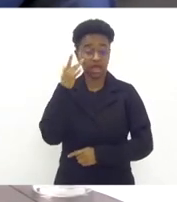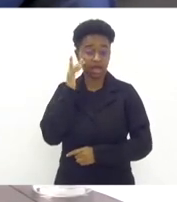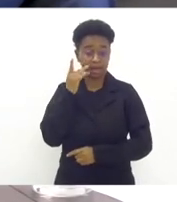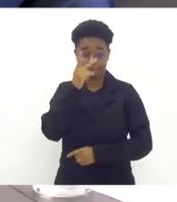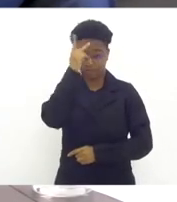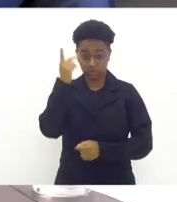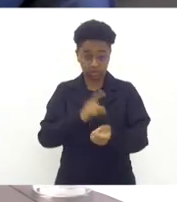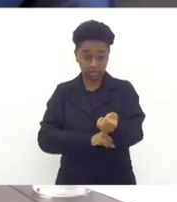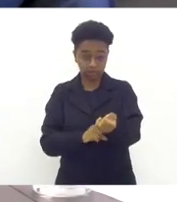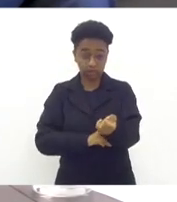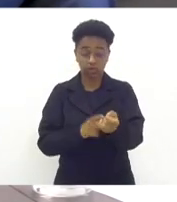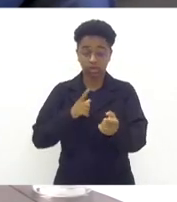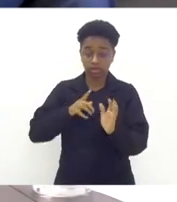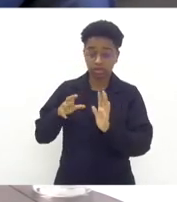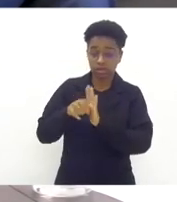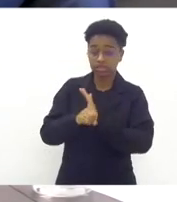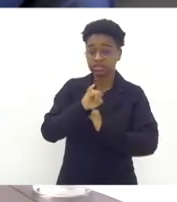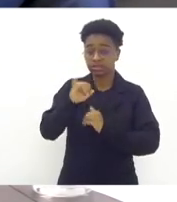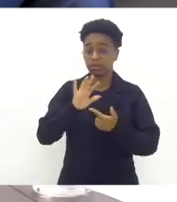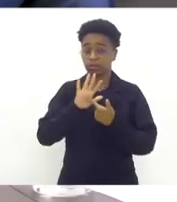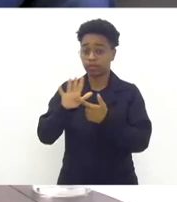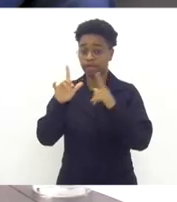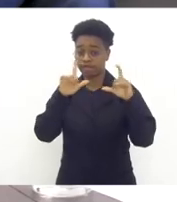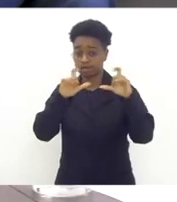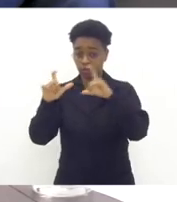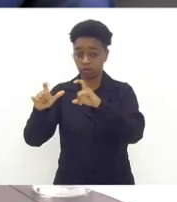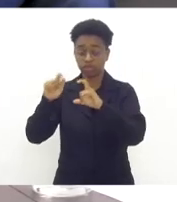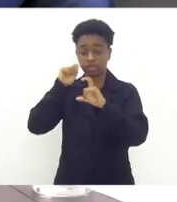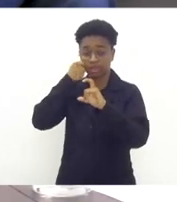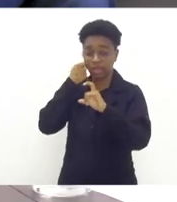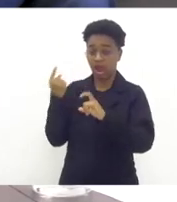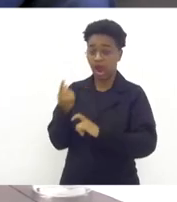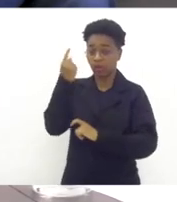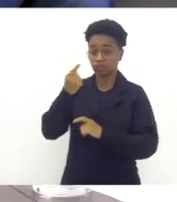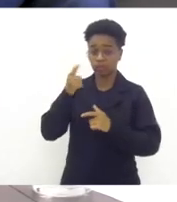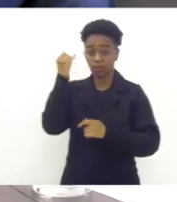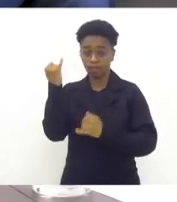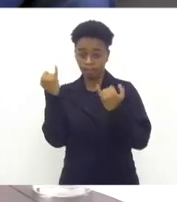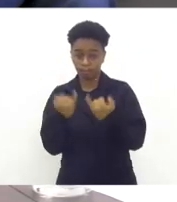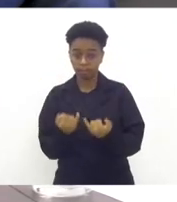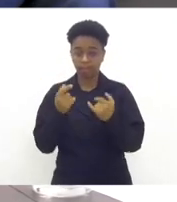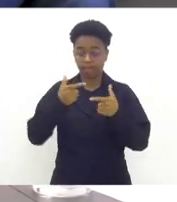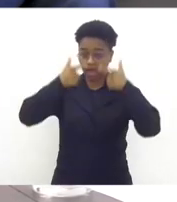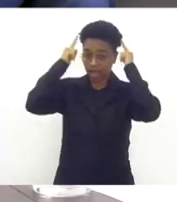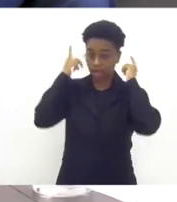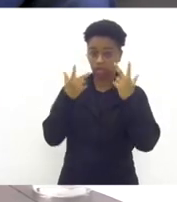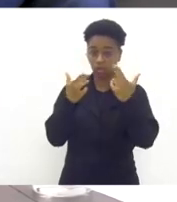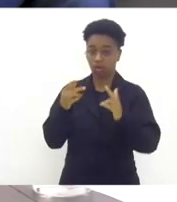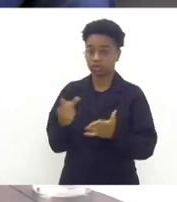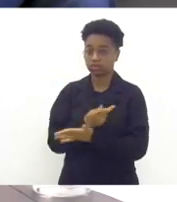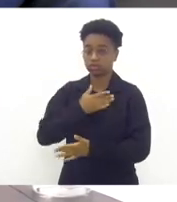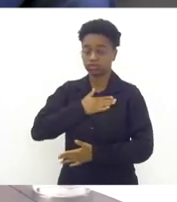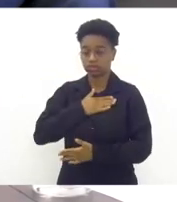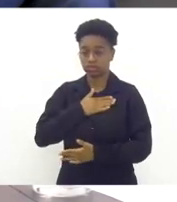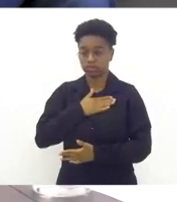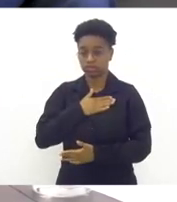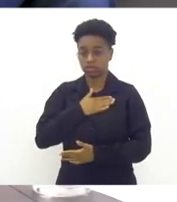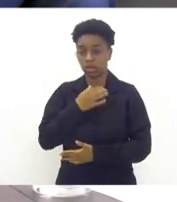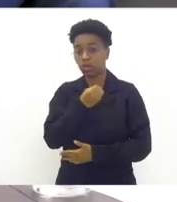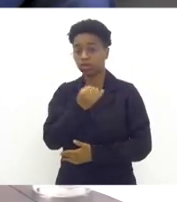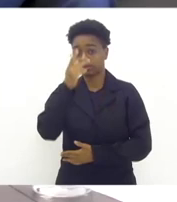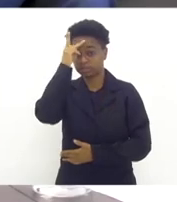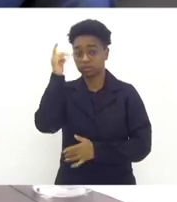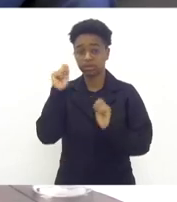de ser assaltada, levar fotos negro, alto, magro e careca, como foi o meu caso? Quantas pessoas o senhor poderia